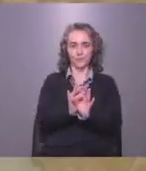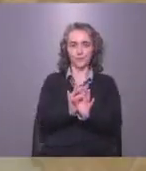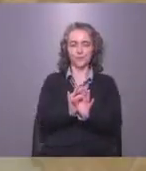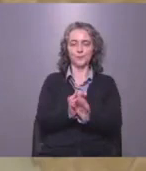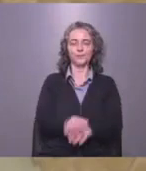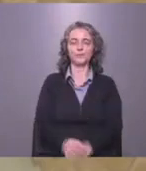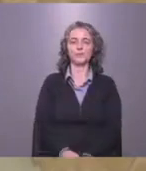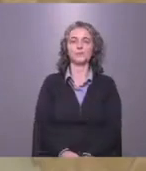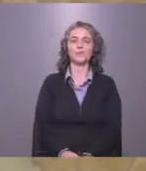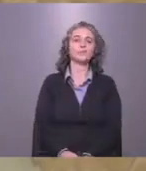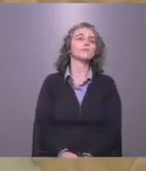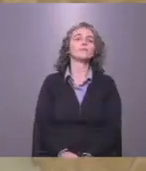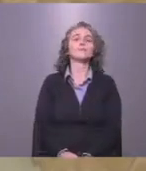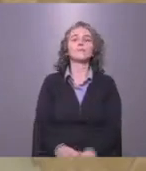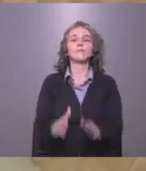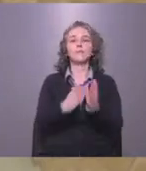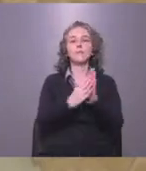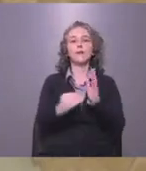Santo.